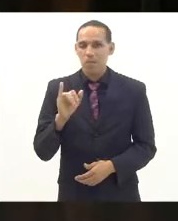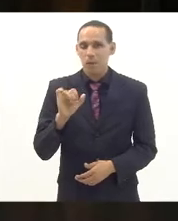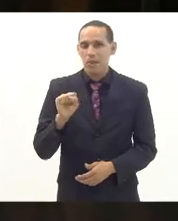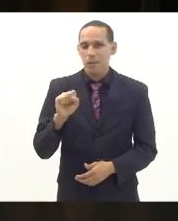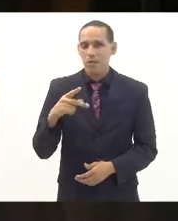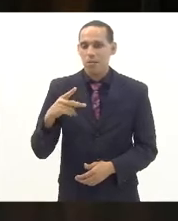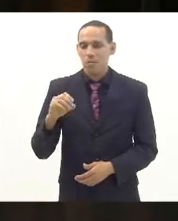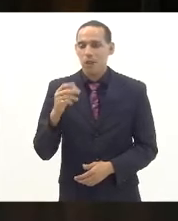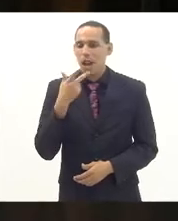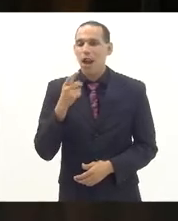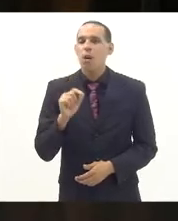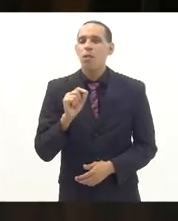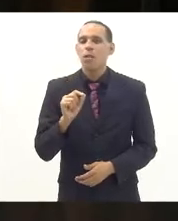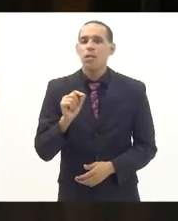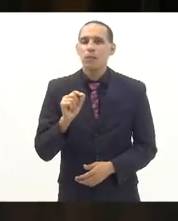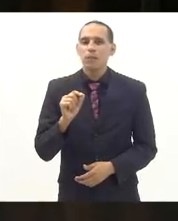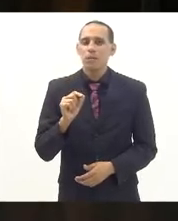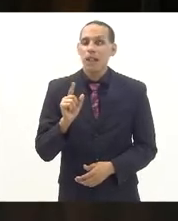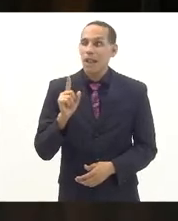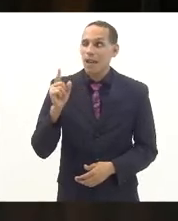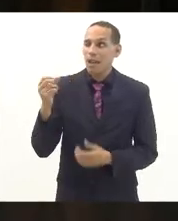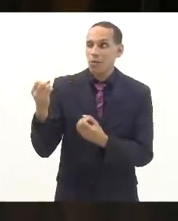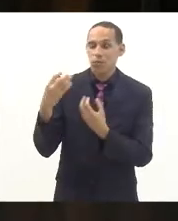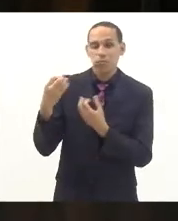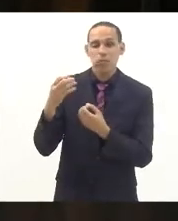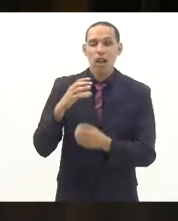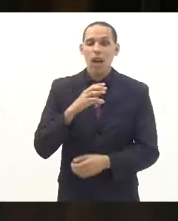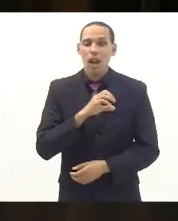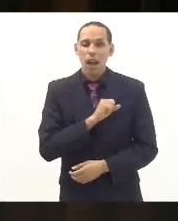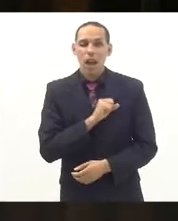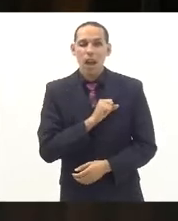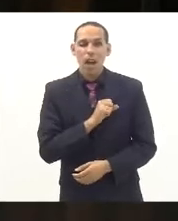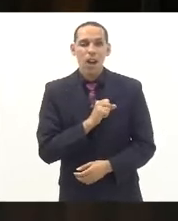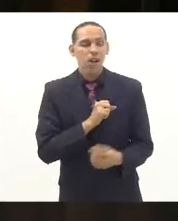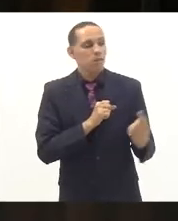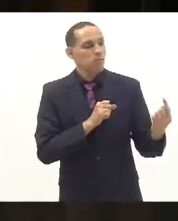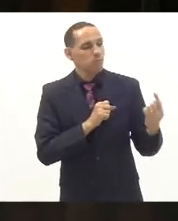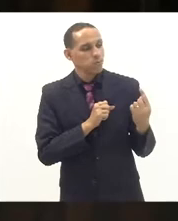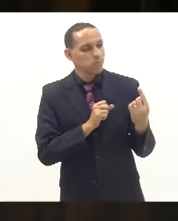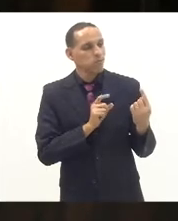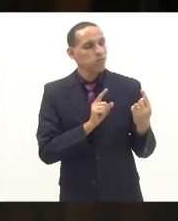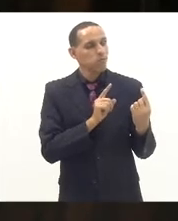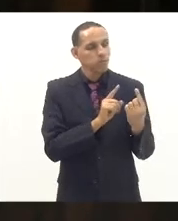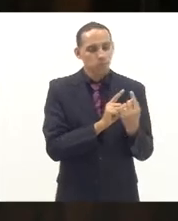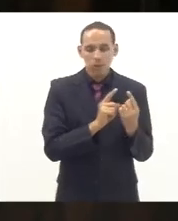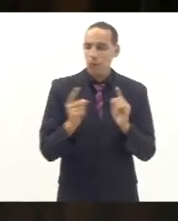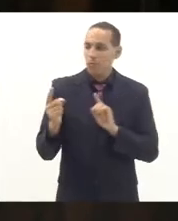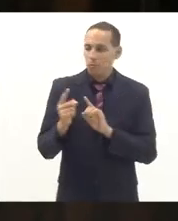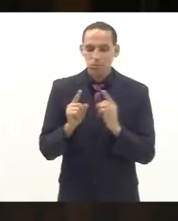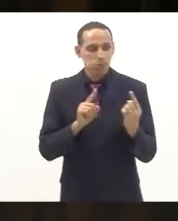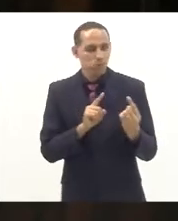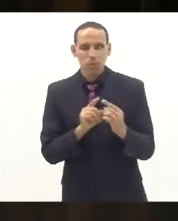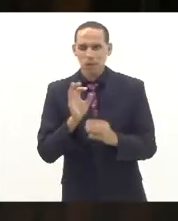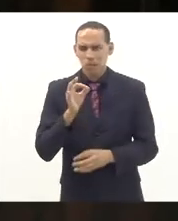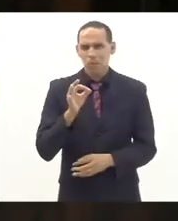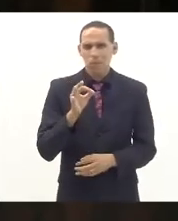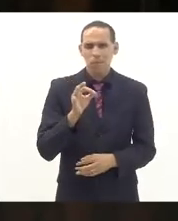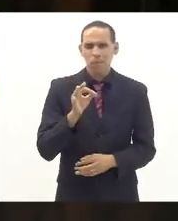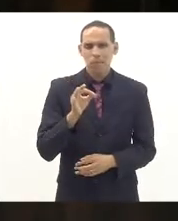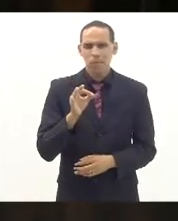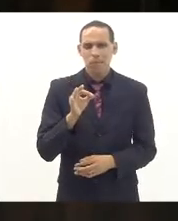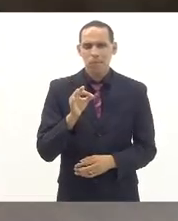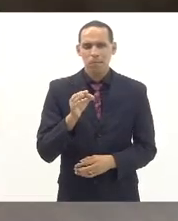bispo nos ele nos ensinou amai-vos uns aos outros não foi assim